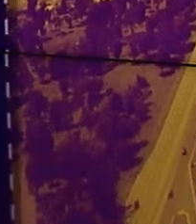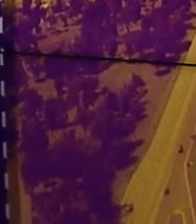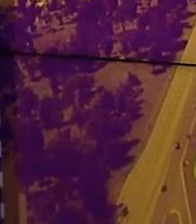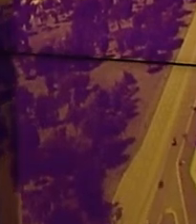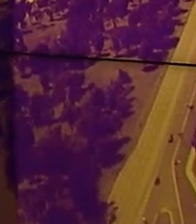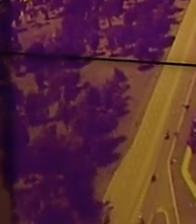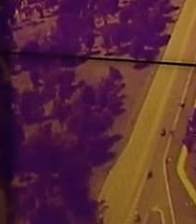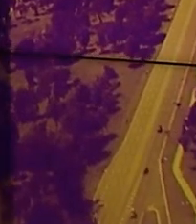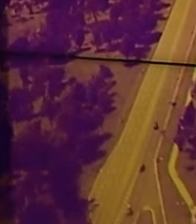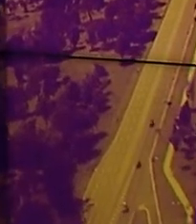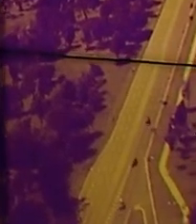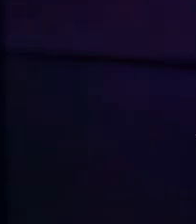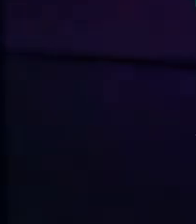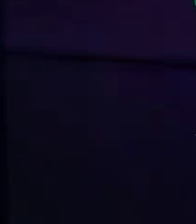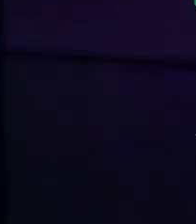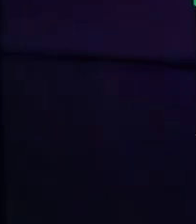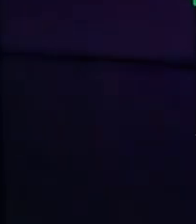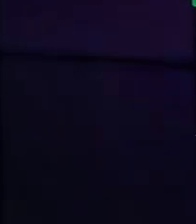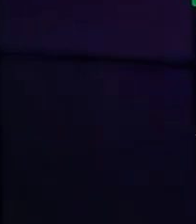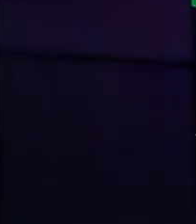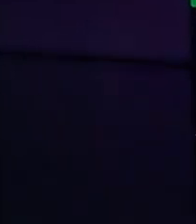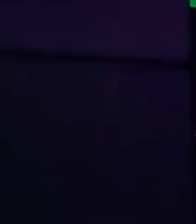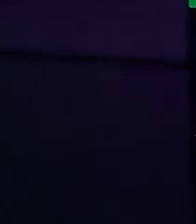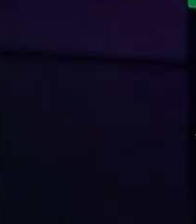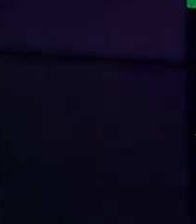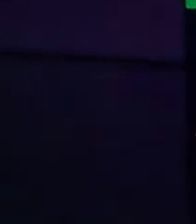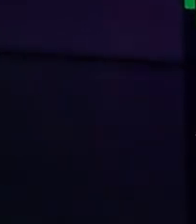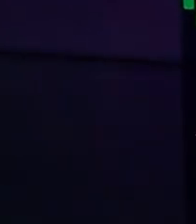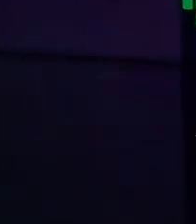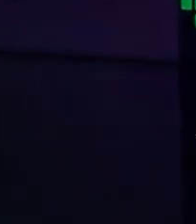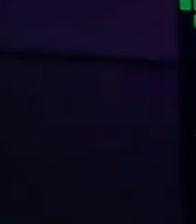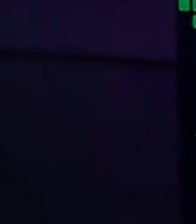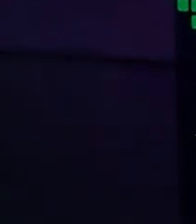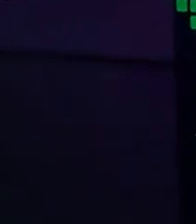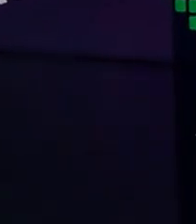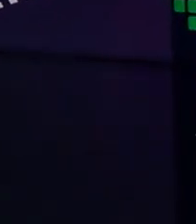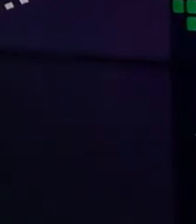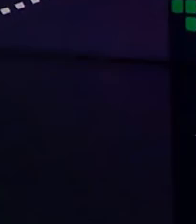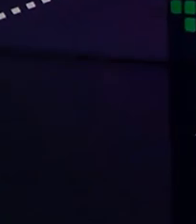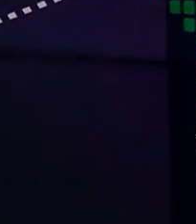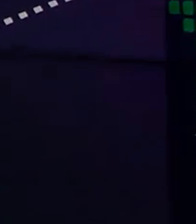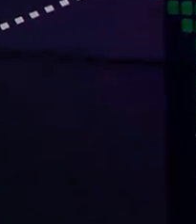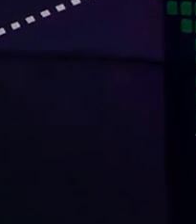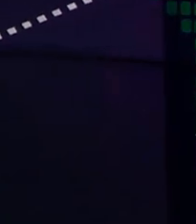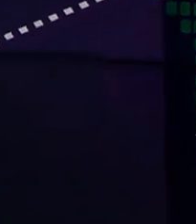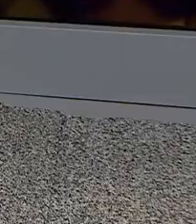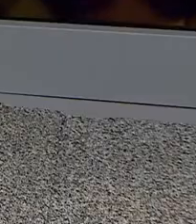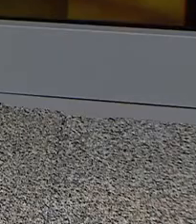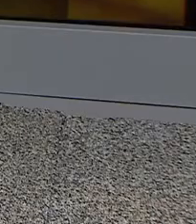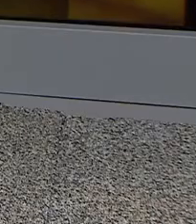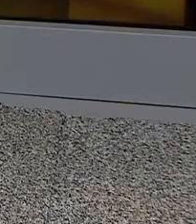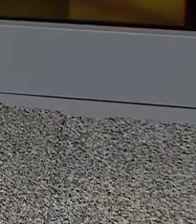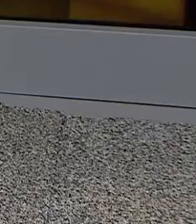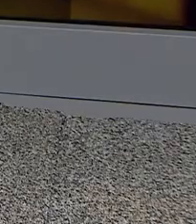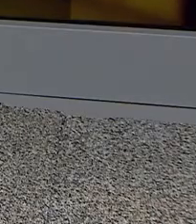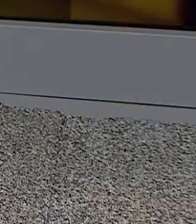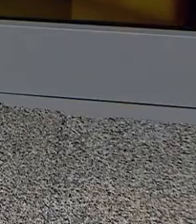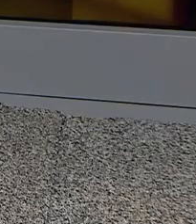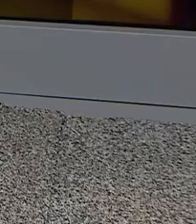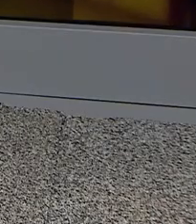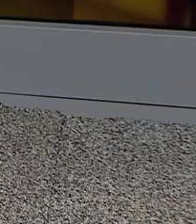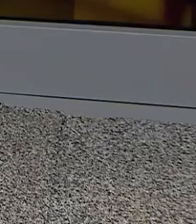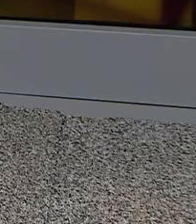das mulheres o acesso à educação de crianças e adolescentes e à ampliação da proteção à família uma das leis